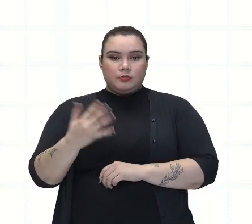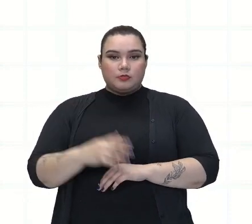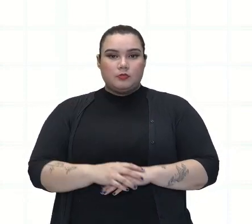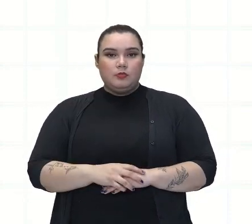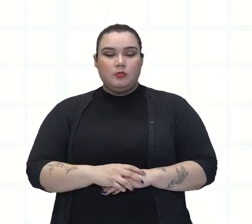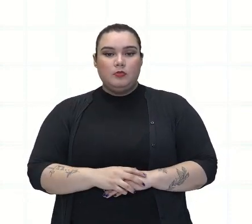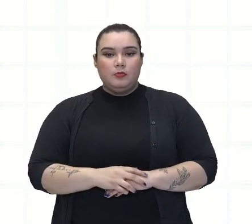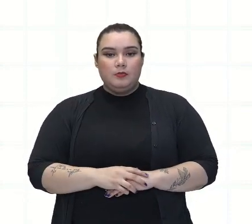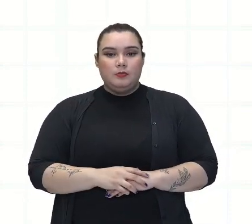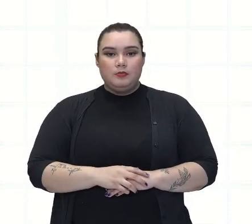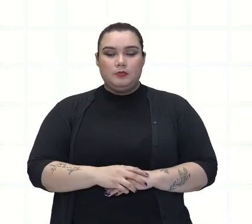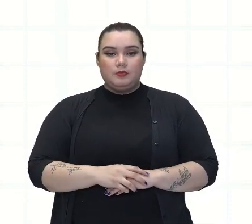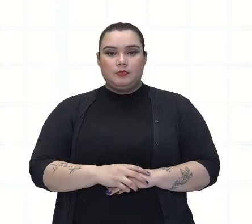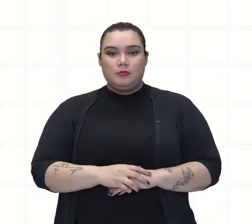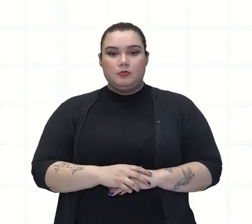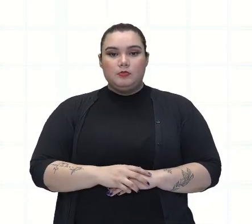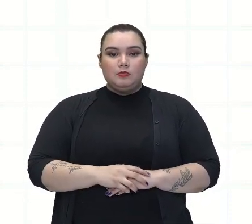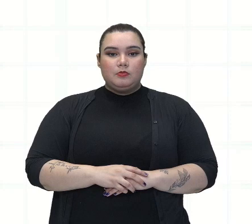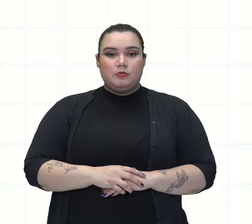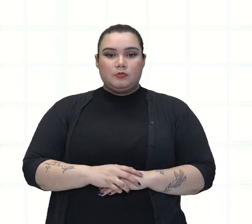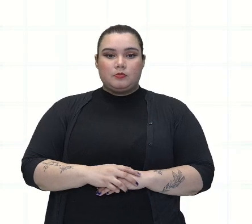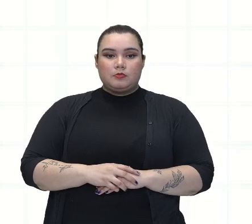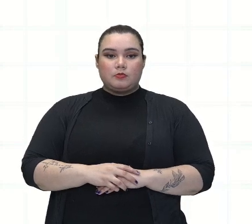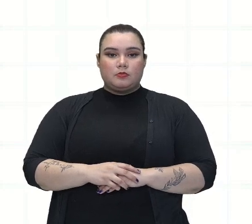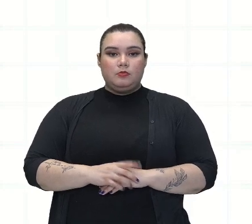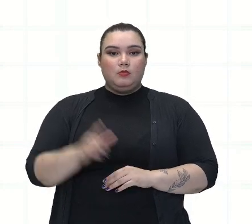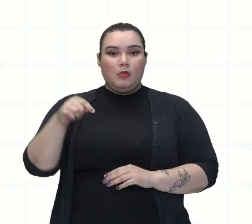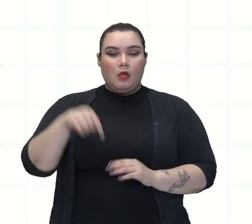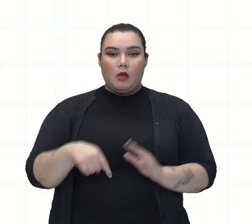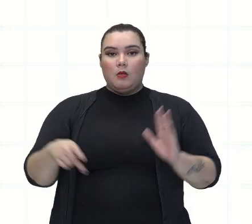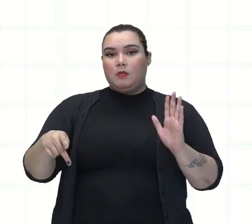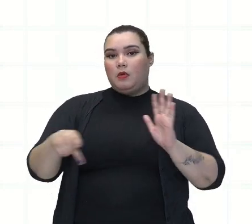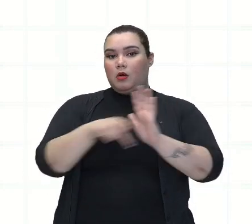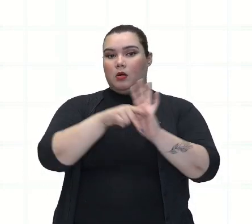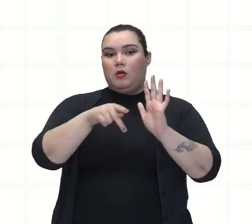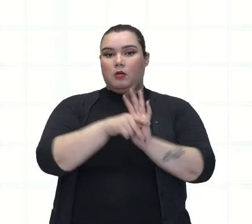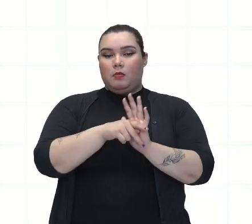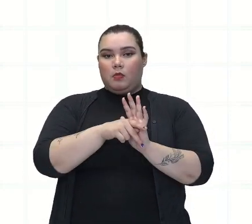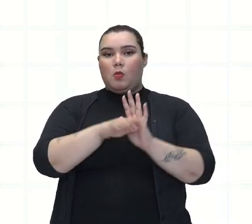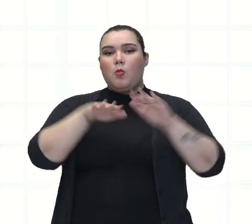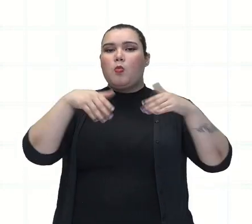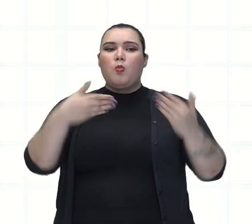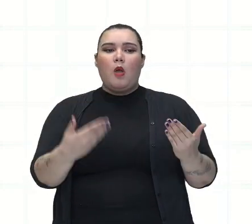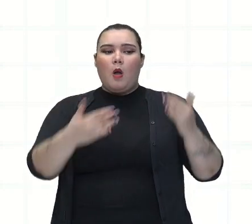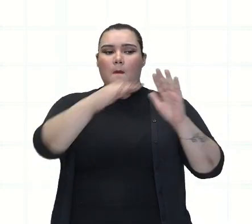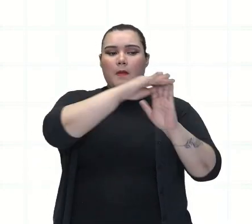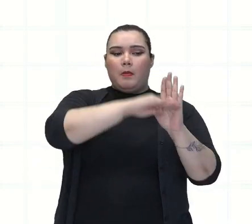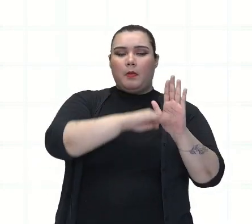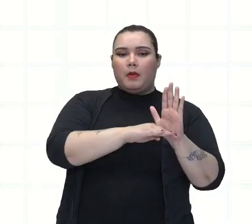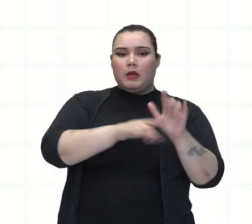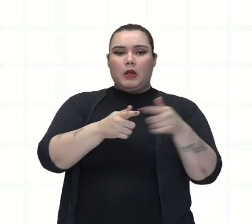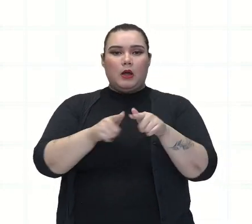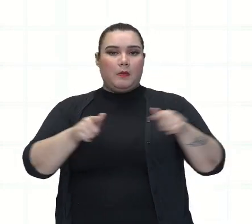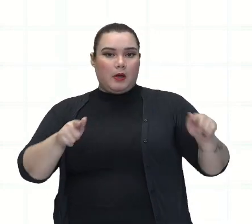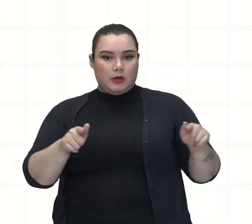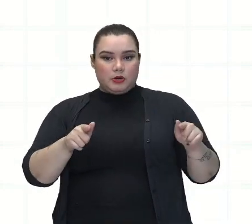quantitativo, certo? Pertence a que classe gramatical?